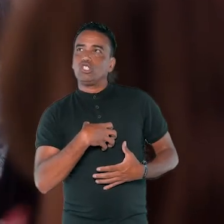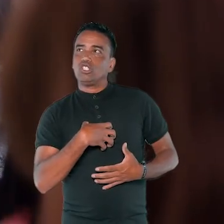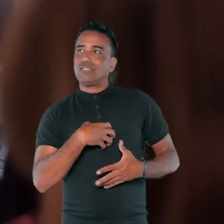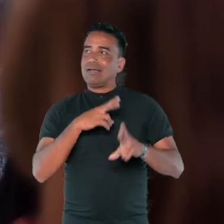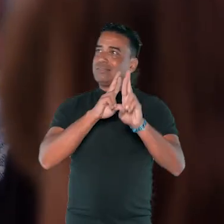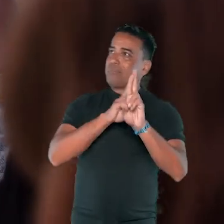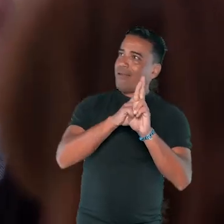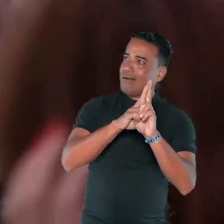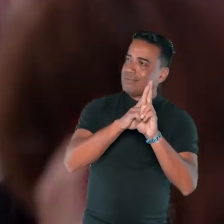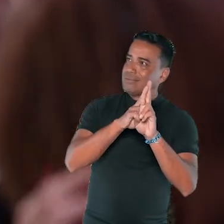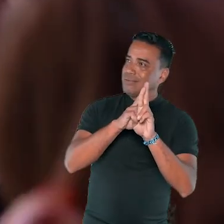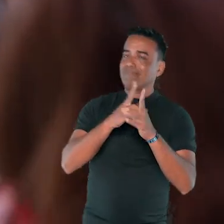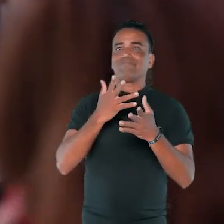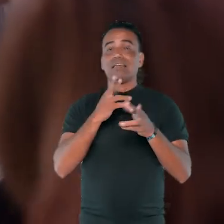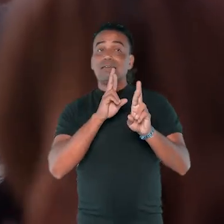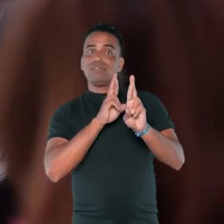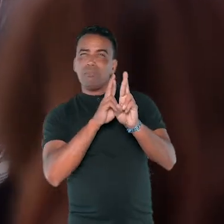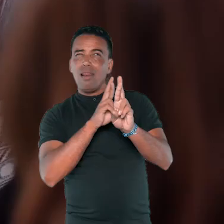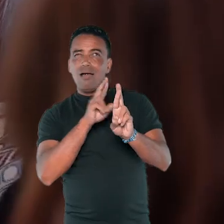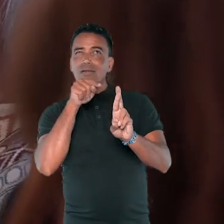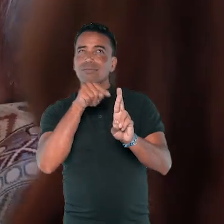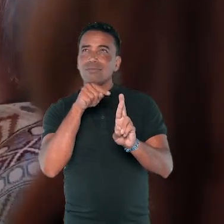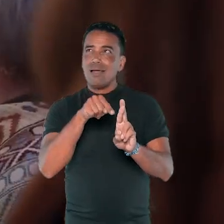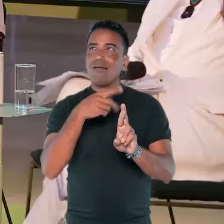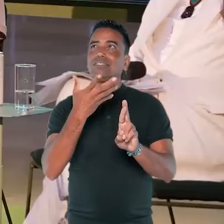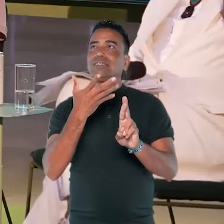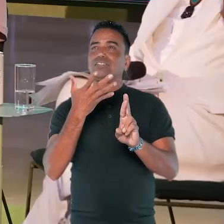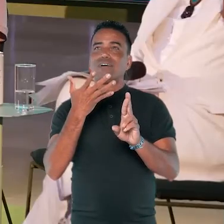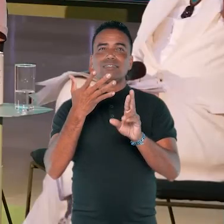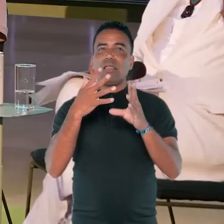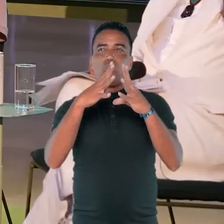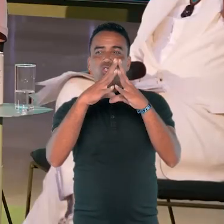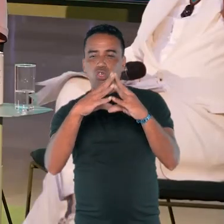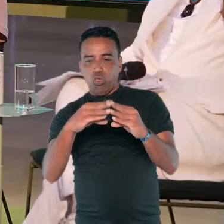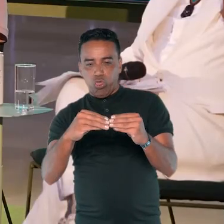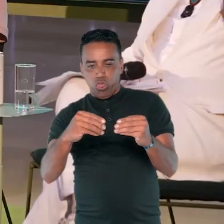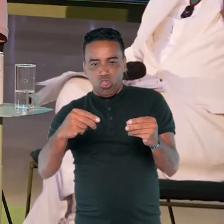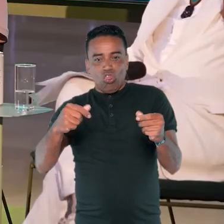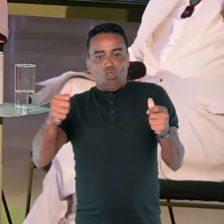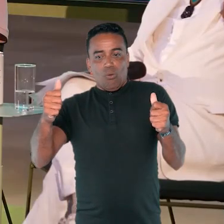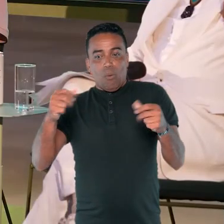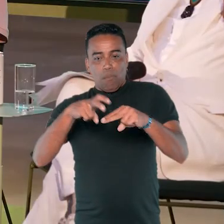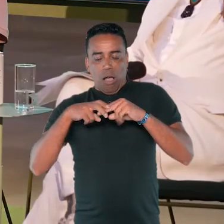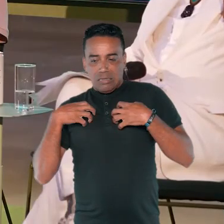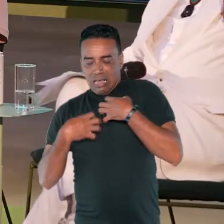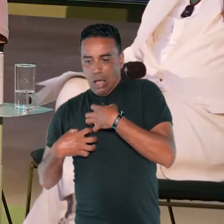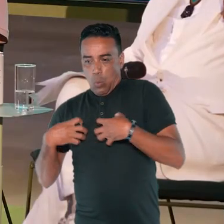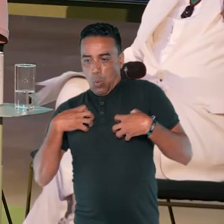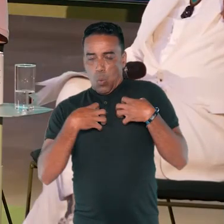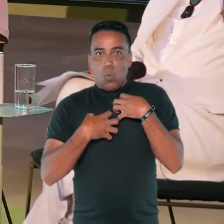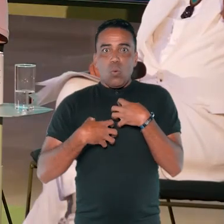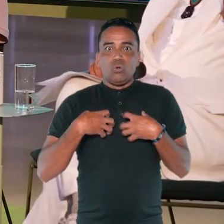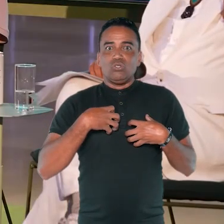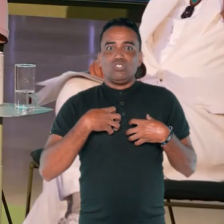E a esperança que vai sendo corroída, muitas vezes, por uma angústia, no meu caso, diante